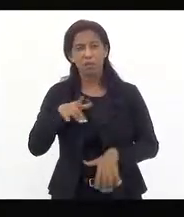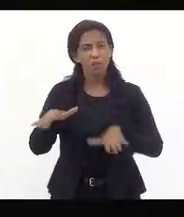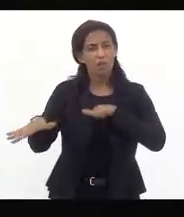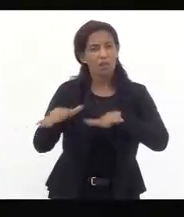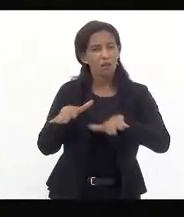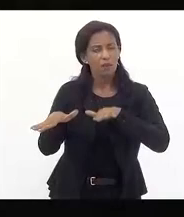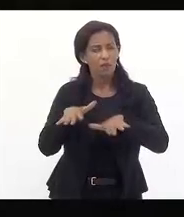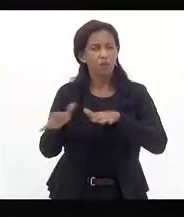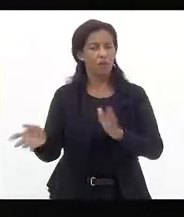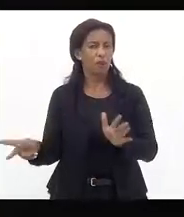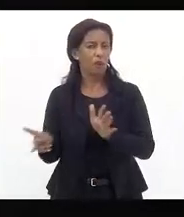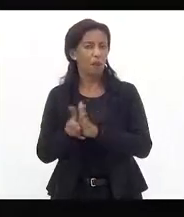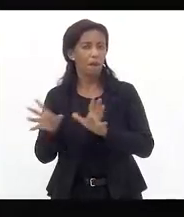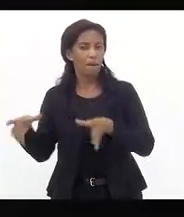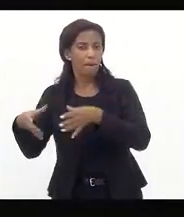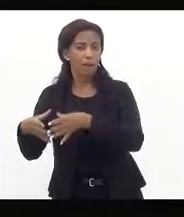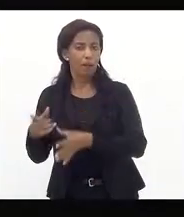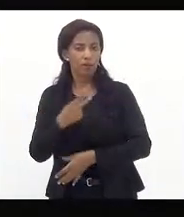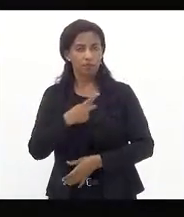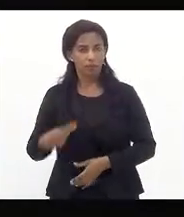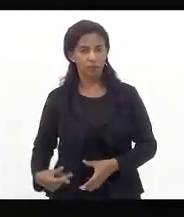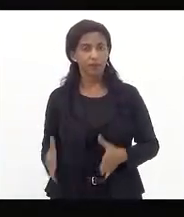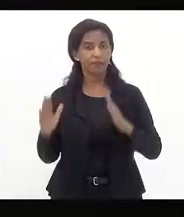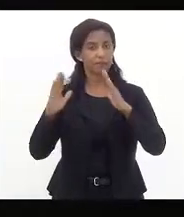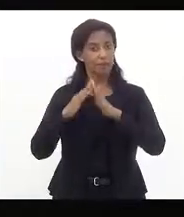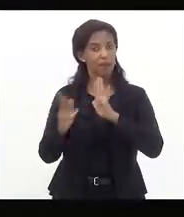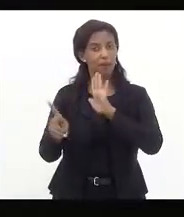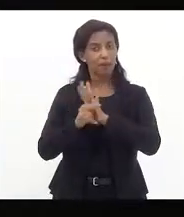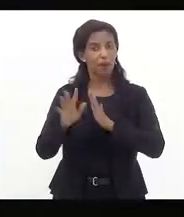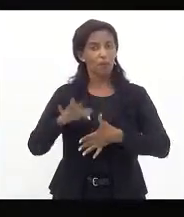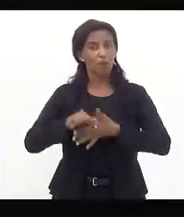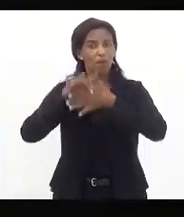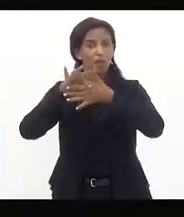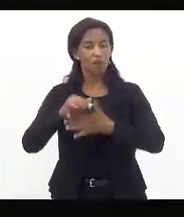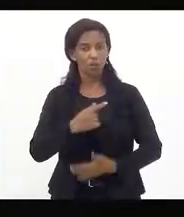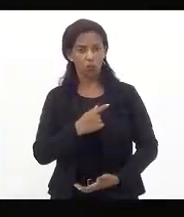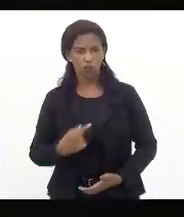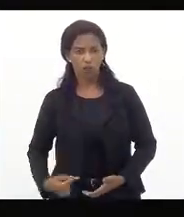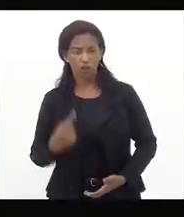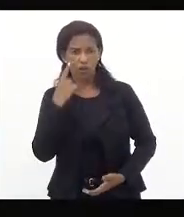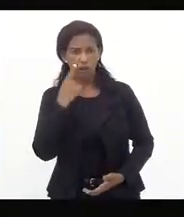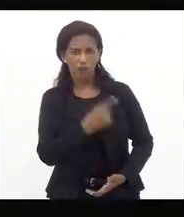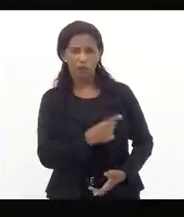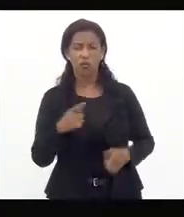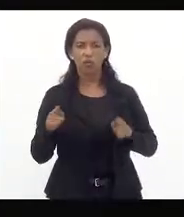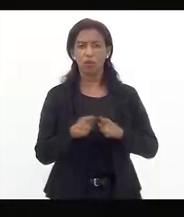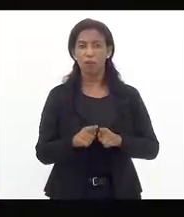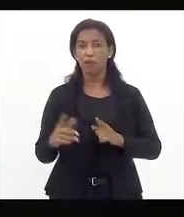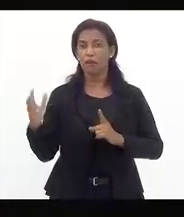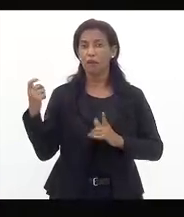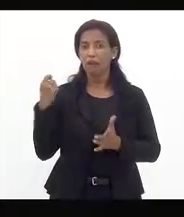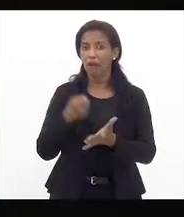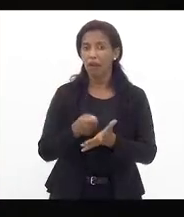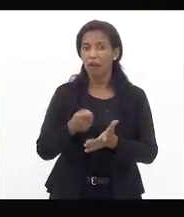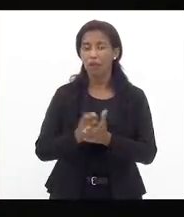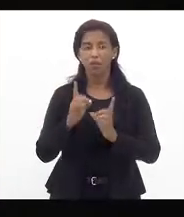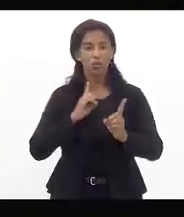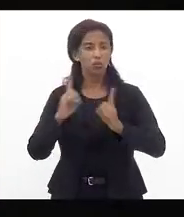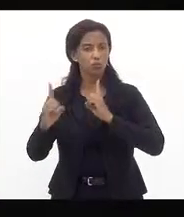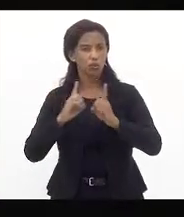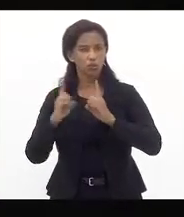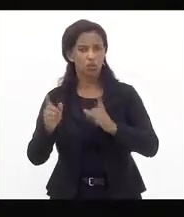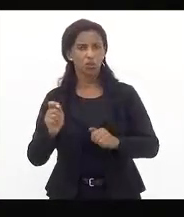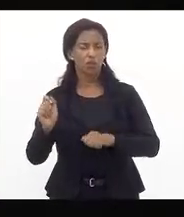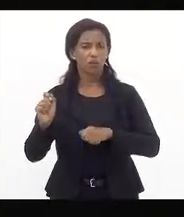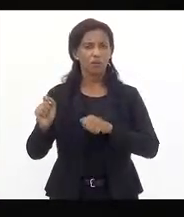por parte da presidência da casa, do próprio líder do governo que vejo aqui, em tentar garantir uma discussão,